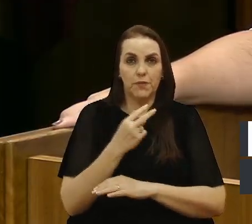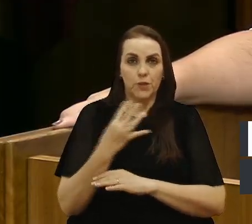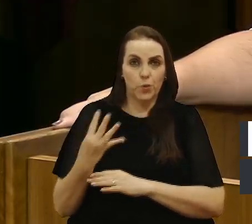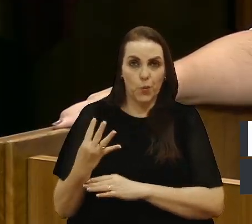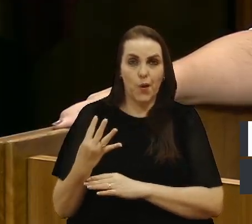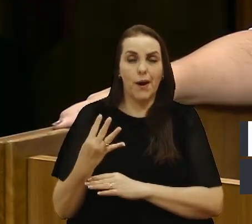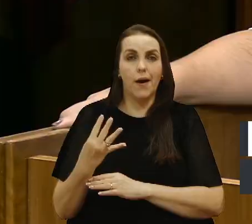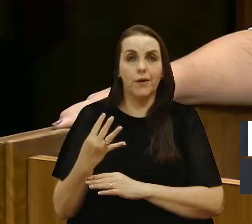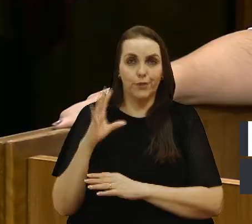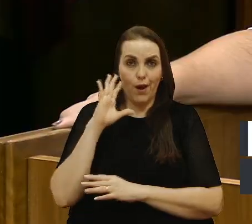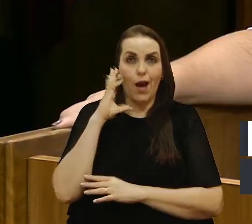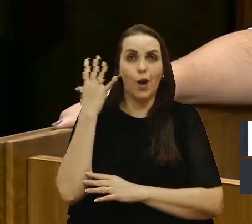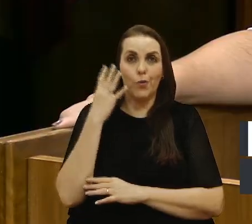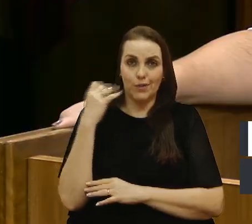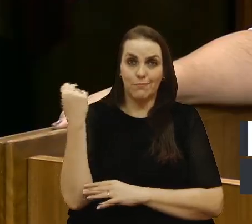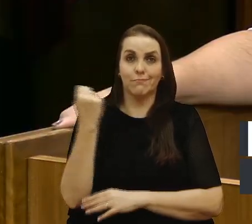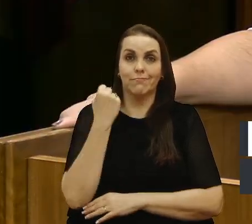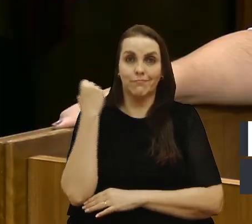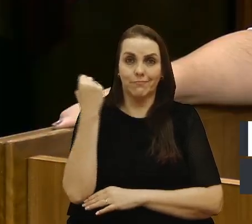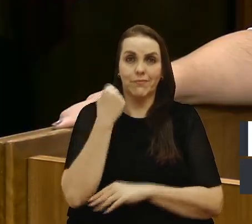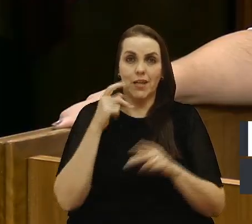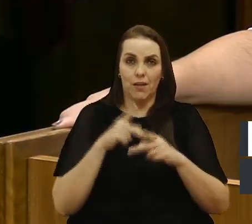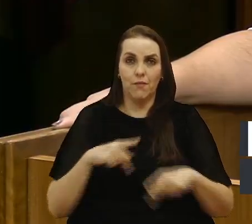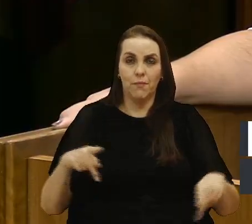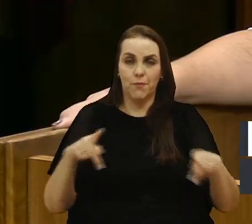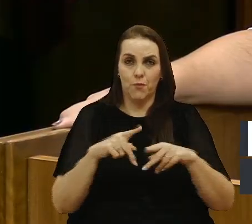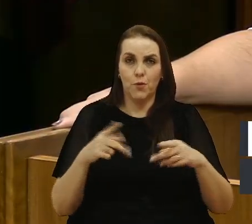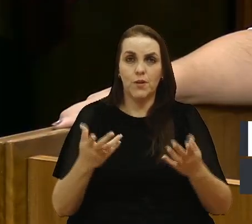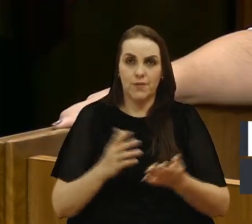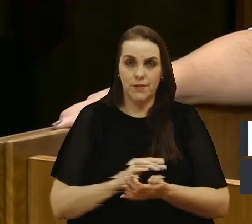de calamidade pública, a questão